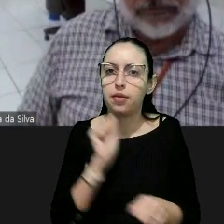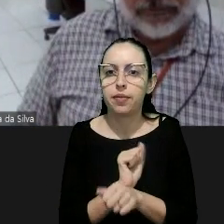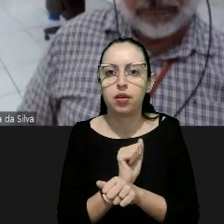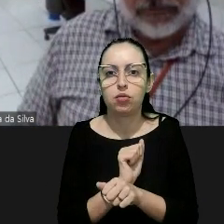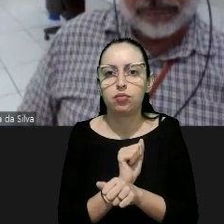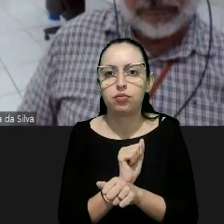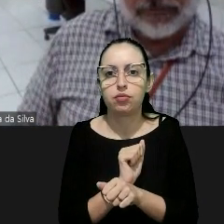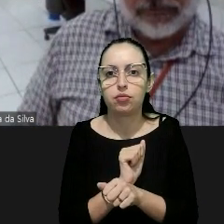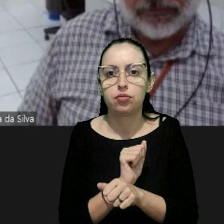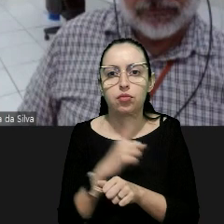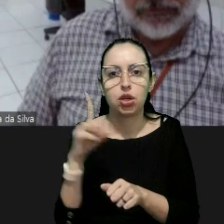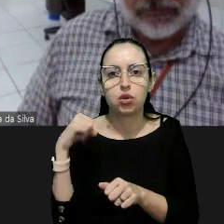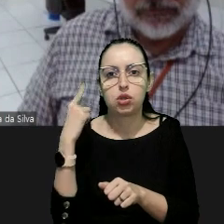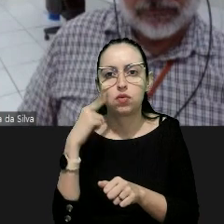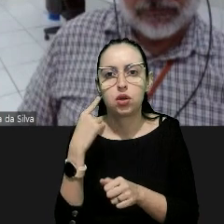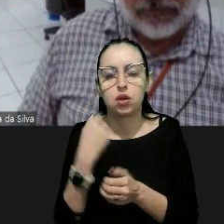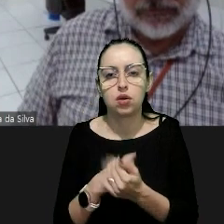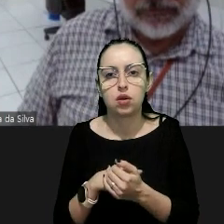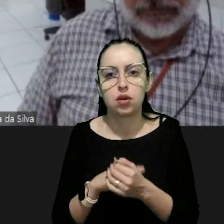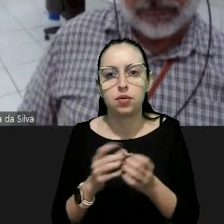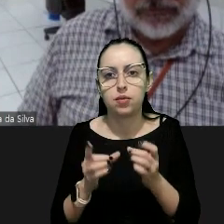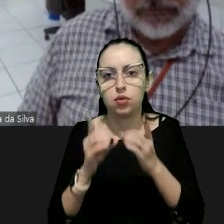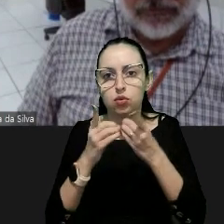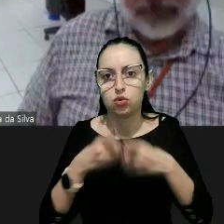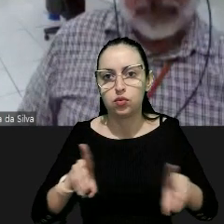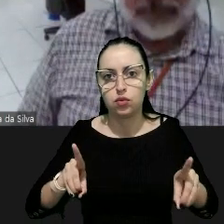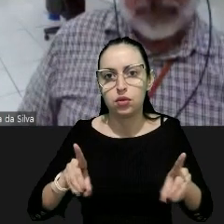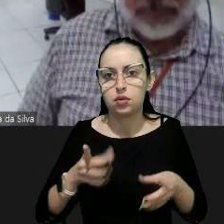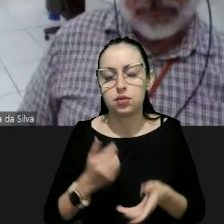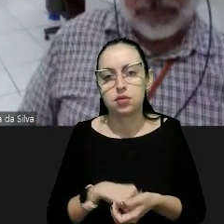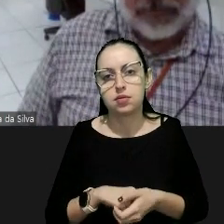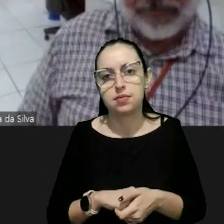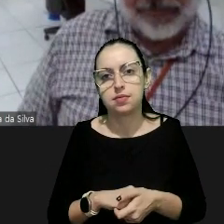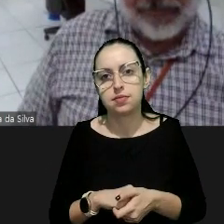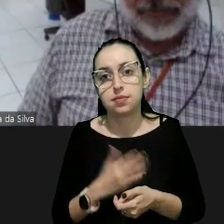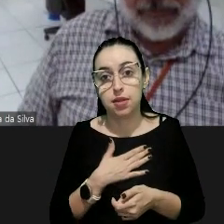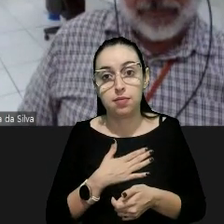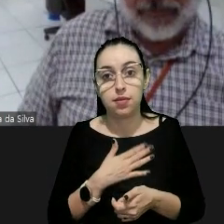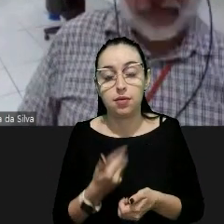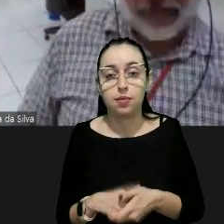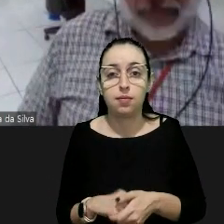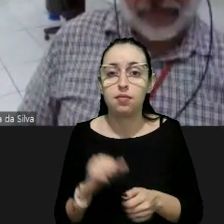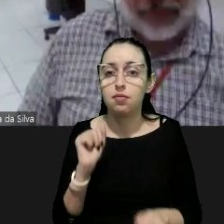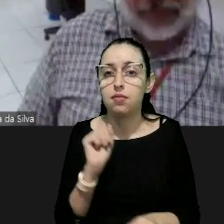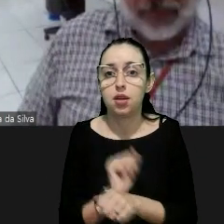ele parou. A última coisa que ele fez como advogado foi o meu divórcio.